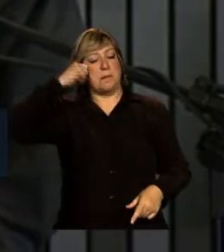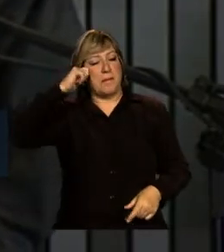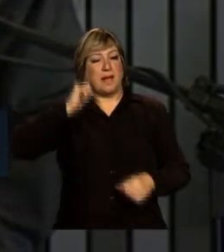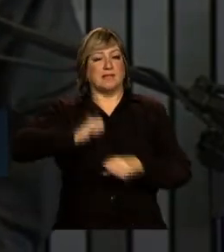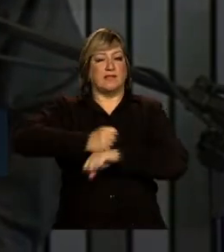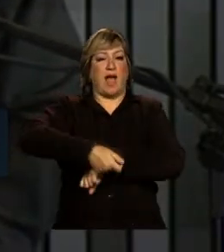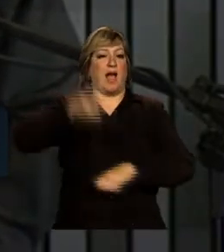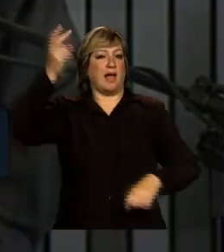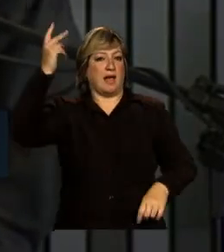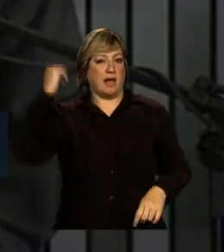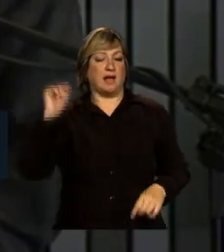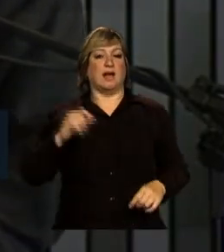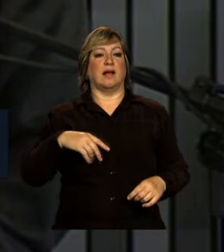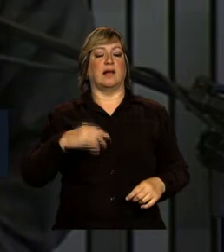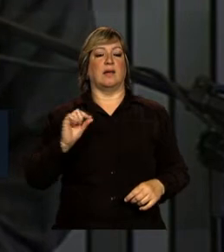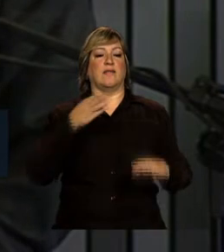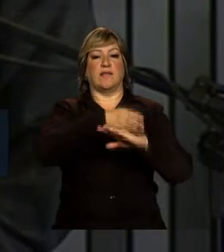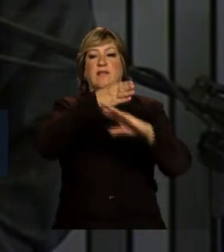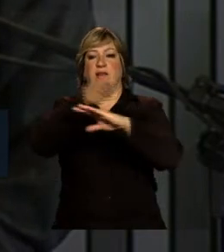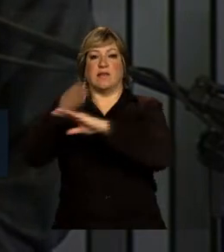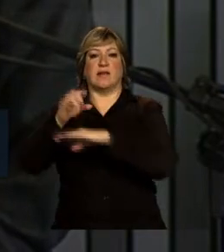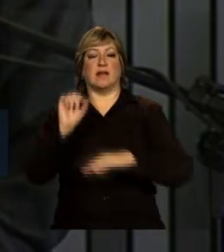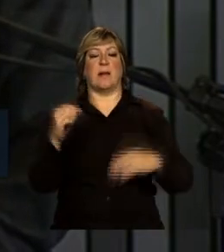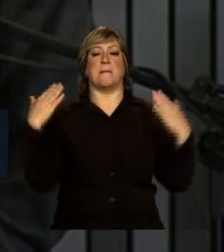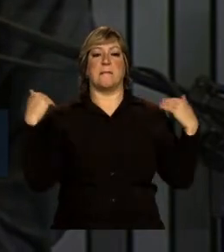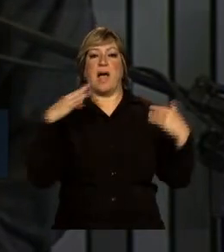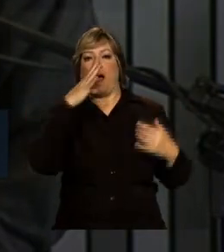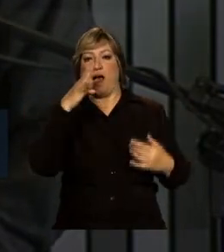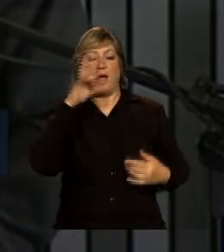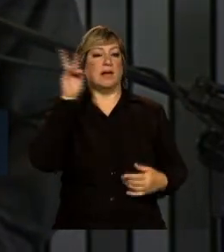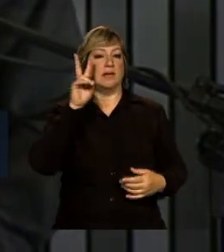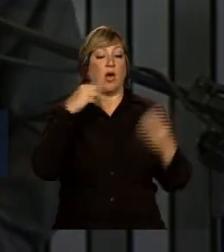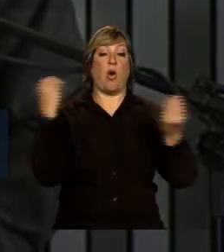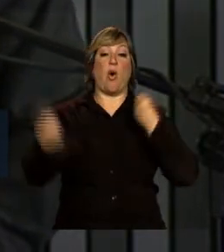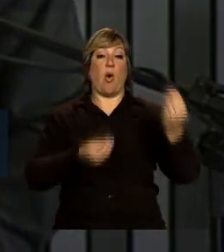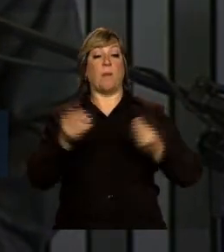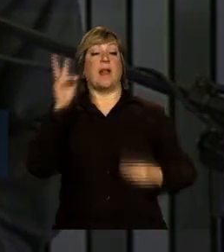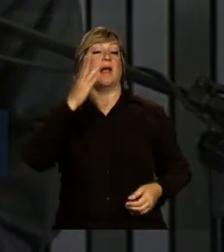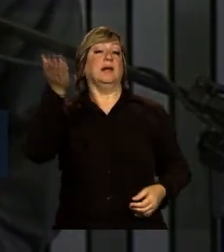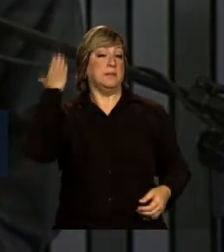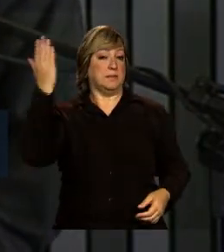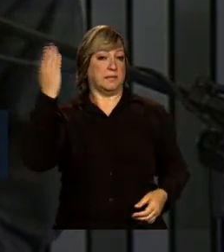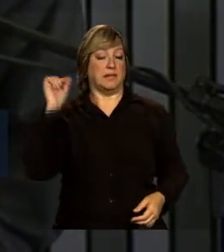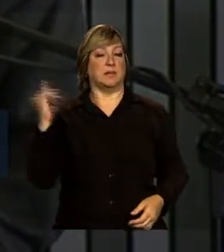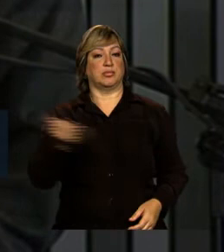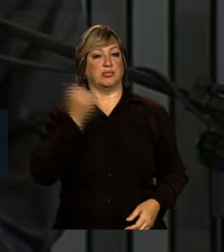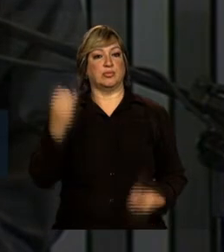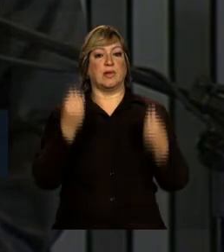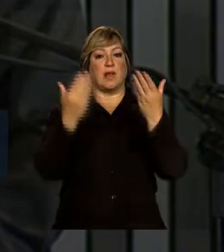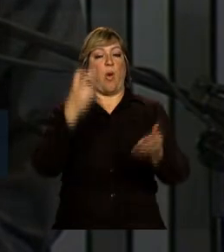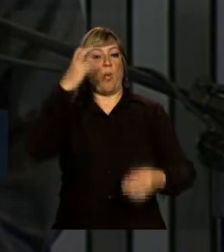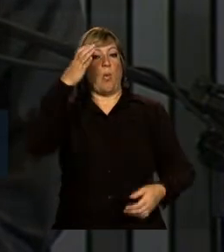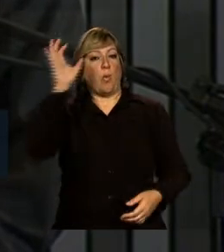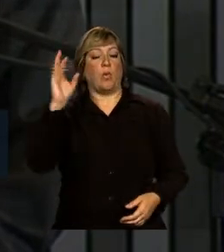O objetivo é o de pensar, debater e tomar decisões relativas ao papel que estes patrimônios possam desempenhar no